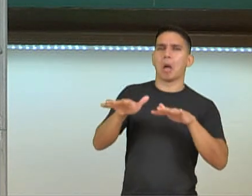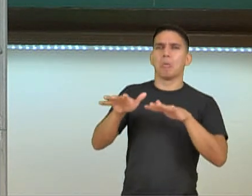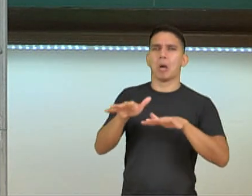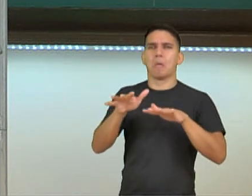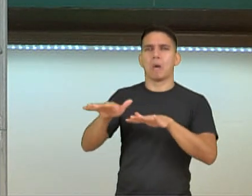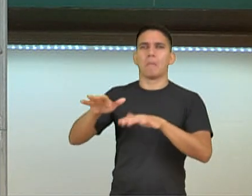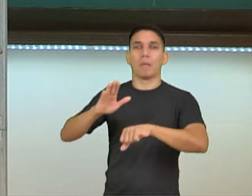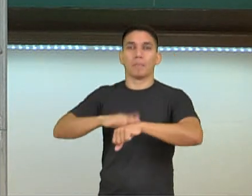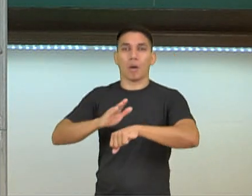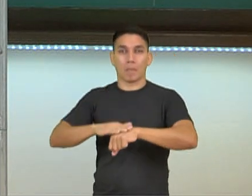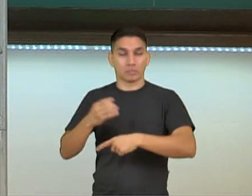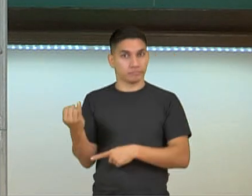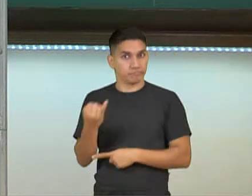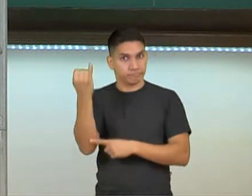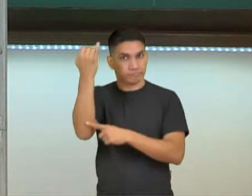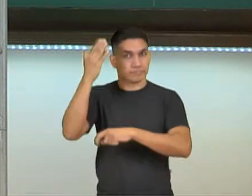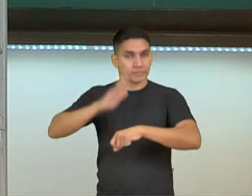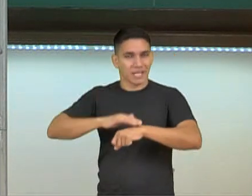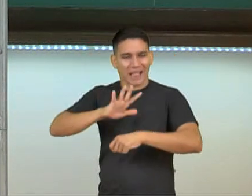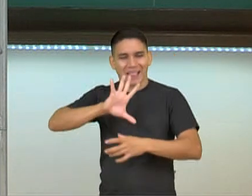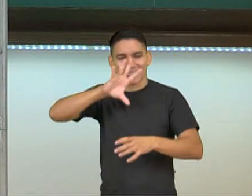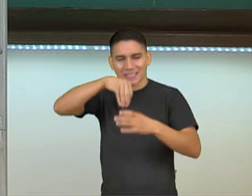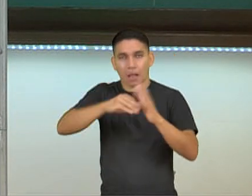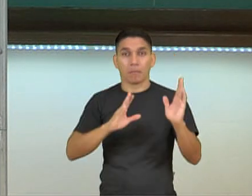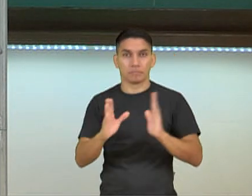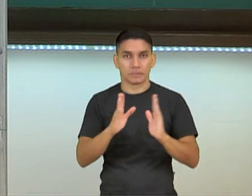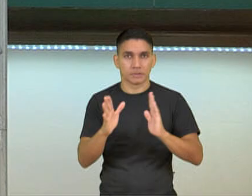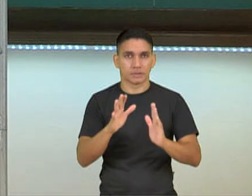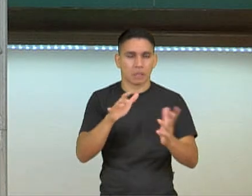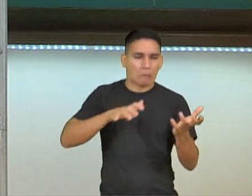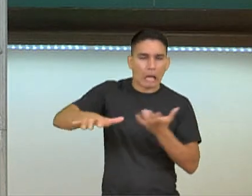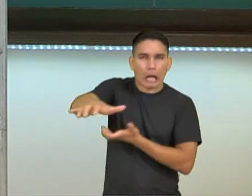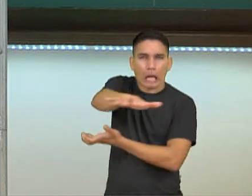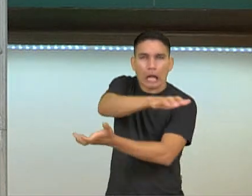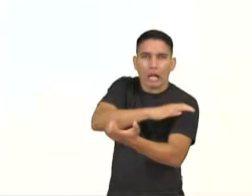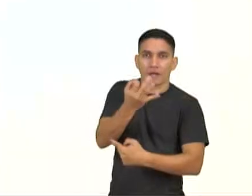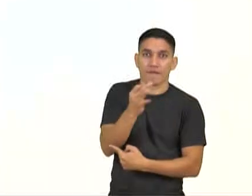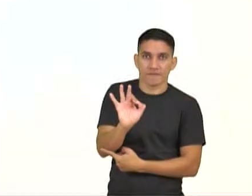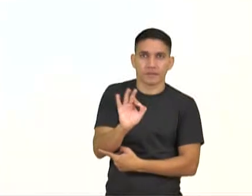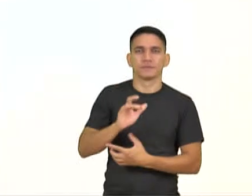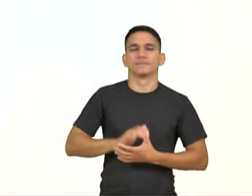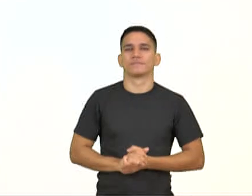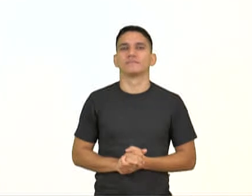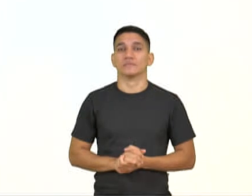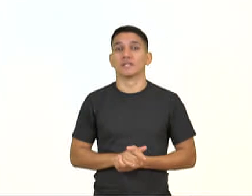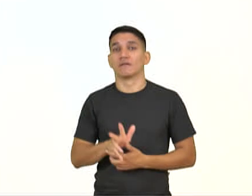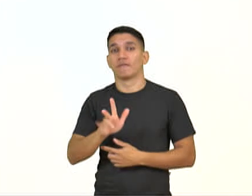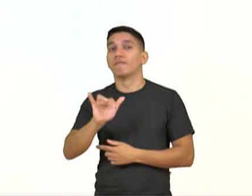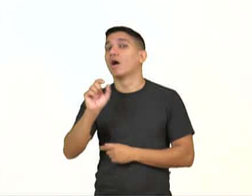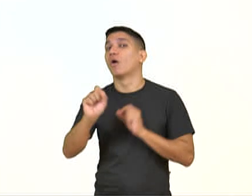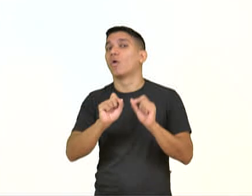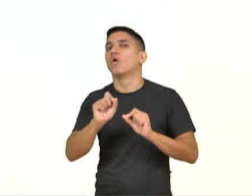fundamental dentro dessa revolta, dessa Revolução Francesa, nós vamos ter uma